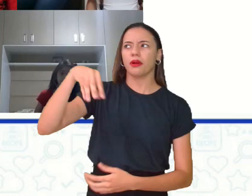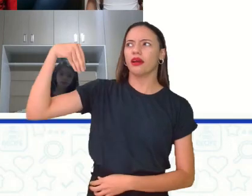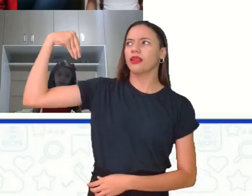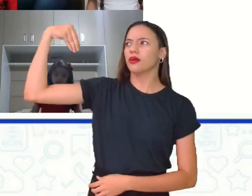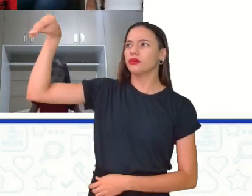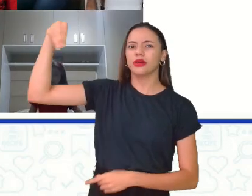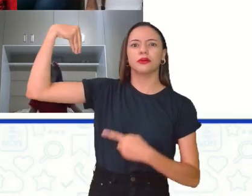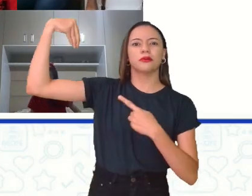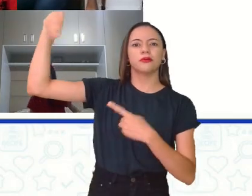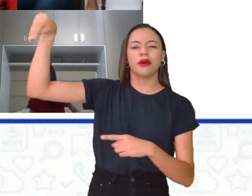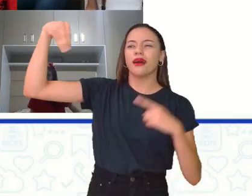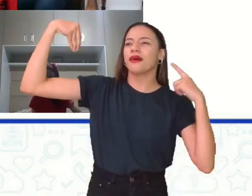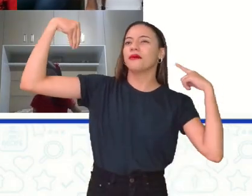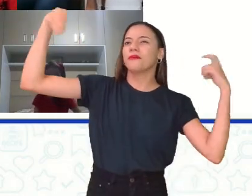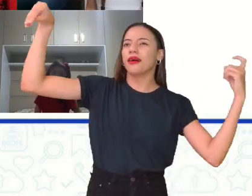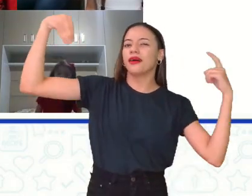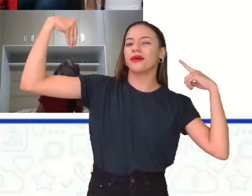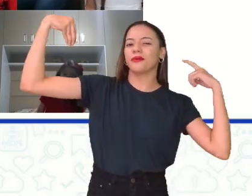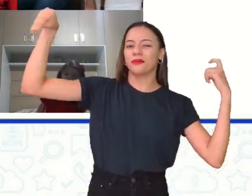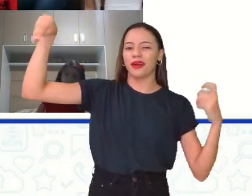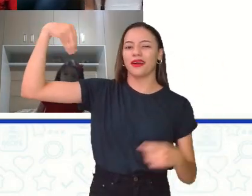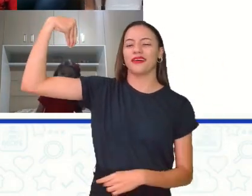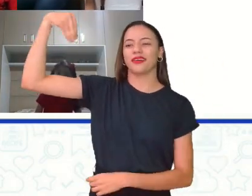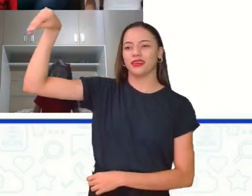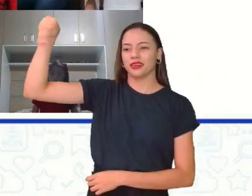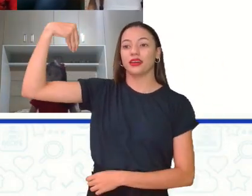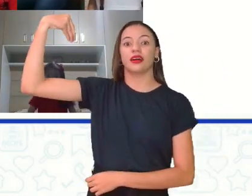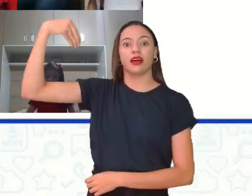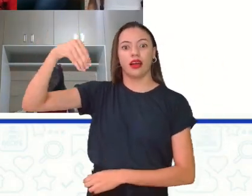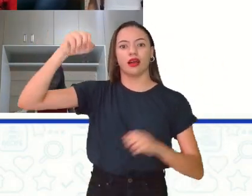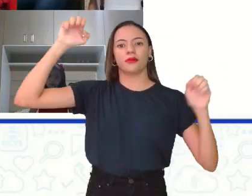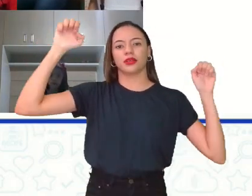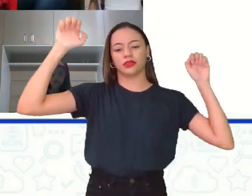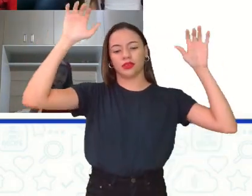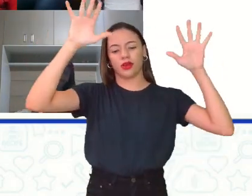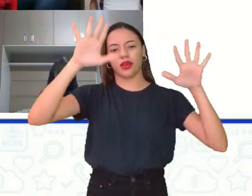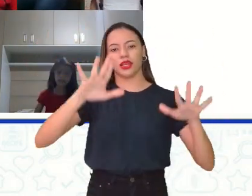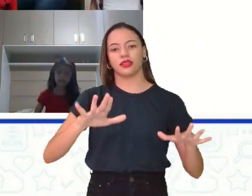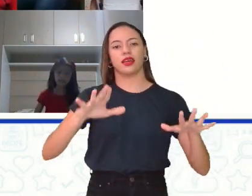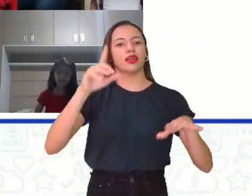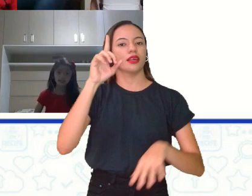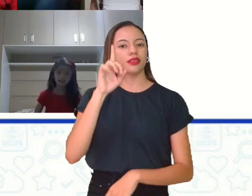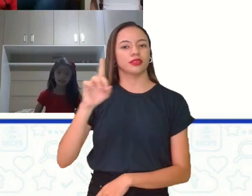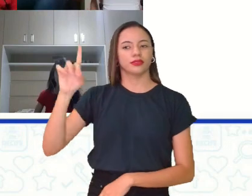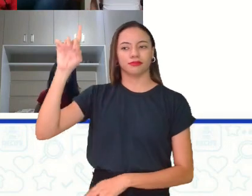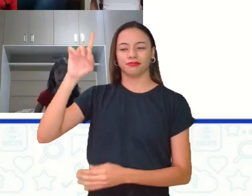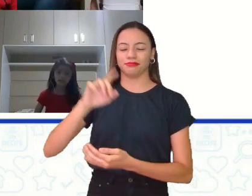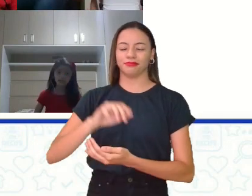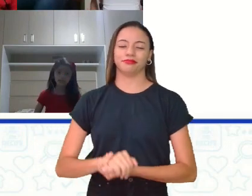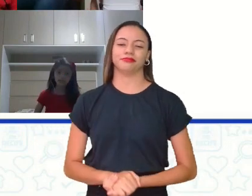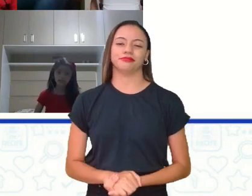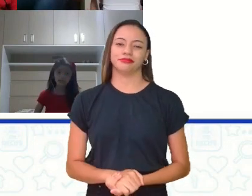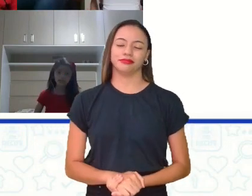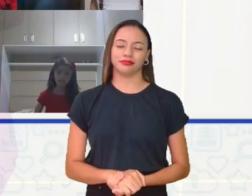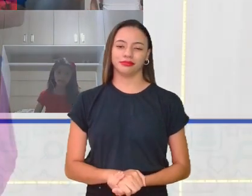terra pede o sino alegre a cantar. Abençoe Deus.